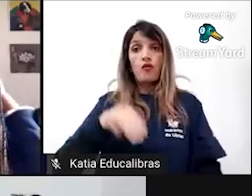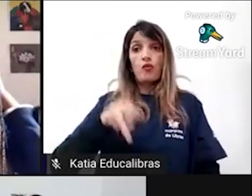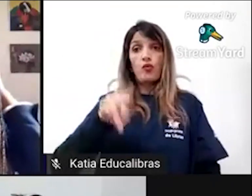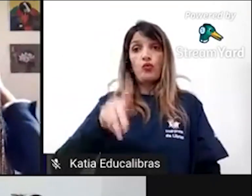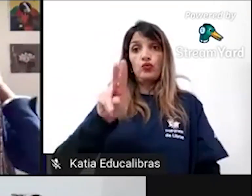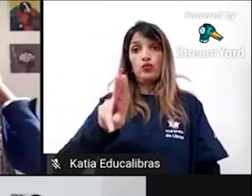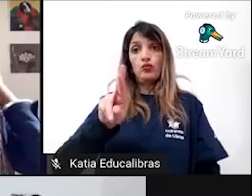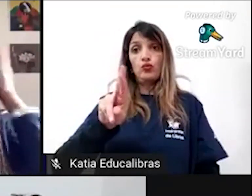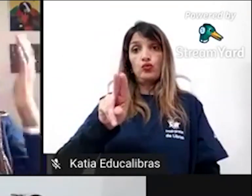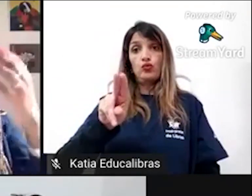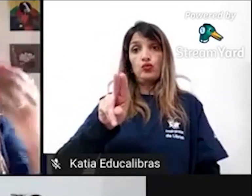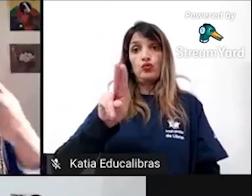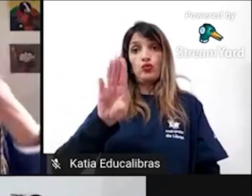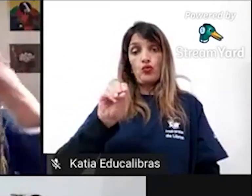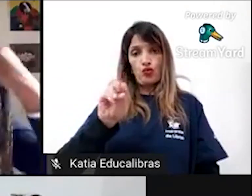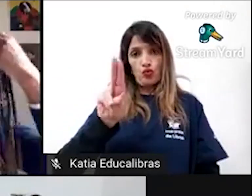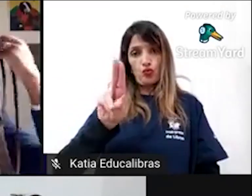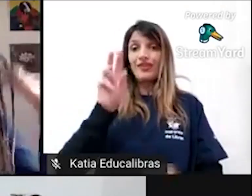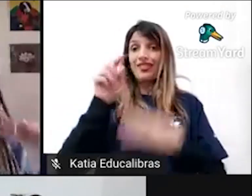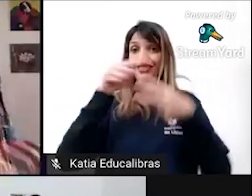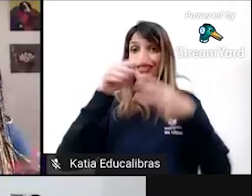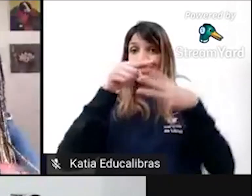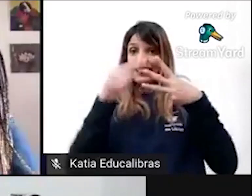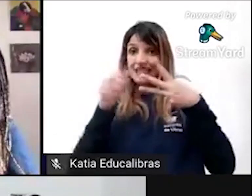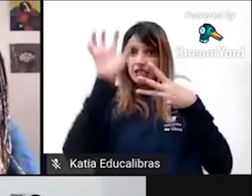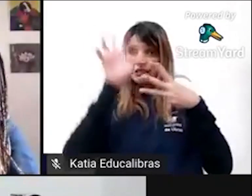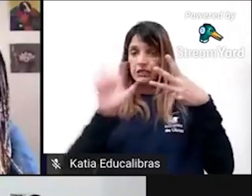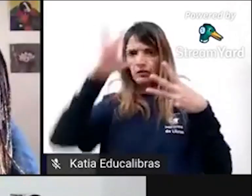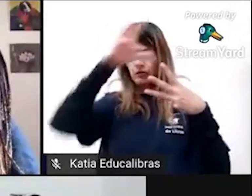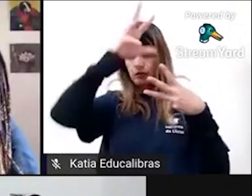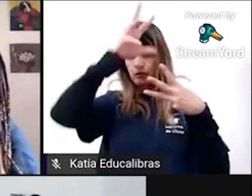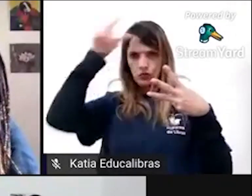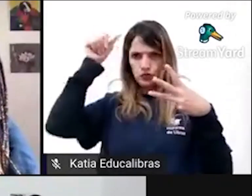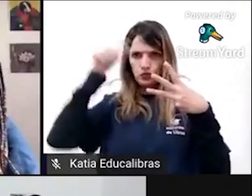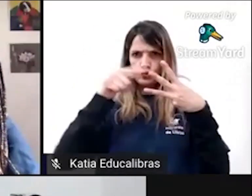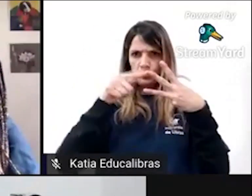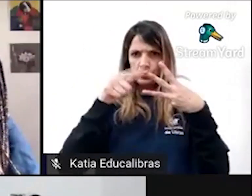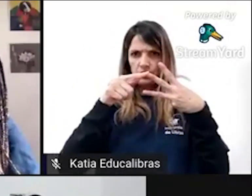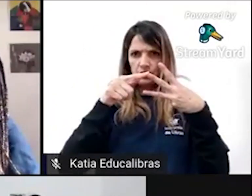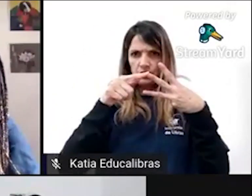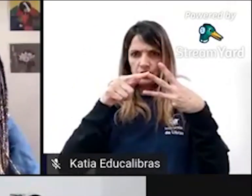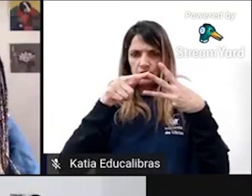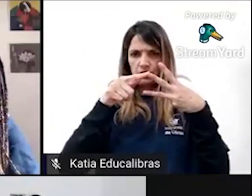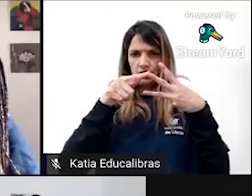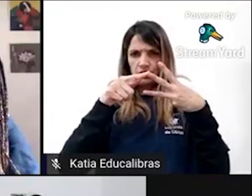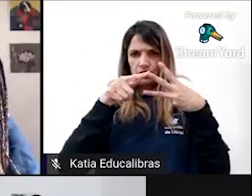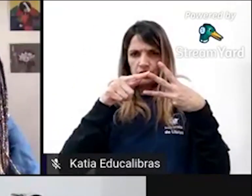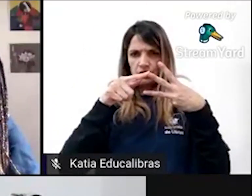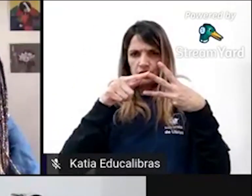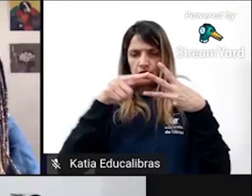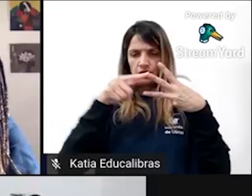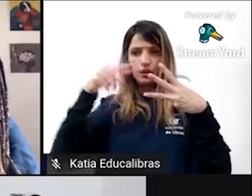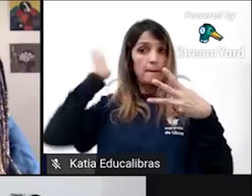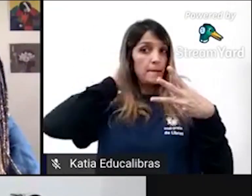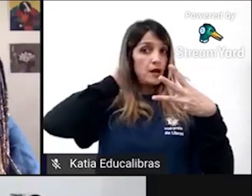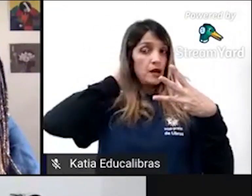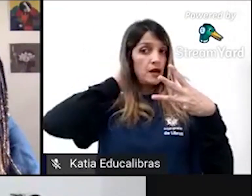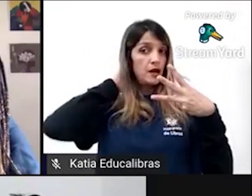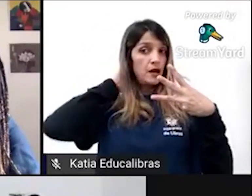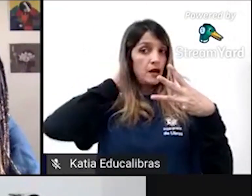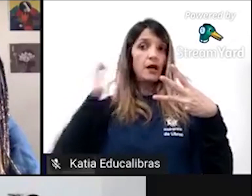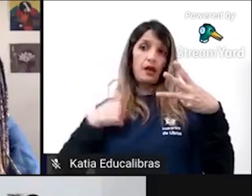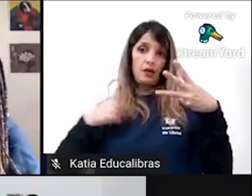hoje em 3 estados: estado do Amazonas, estado do Mato Grosso e estado do Pará, da onde eu sou